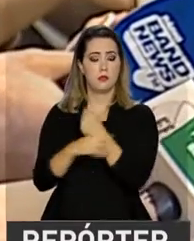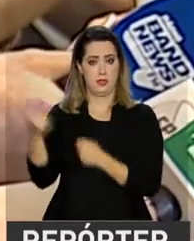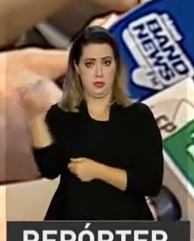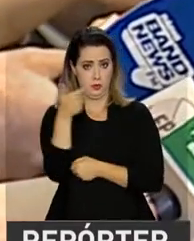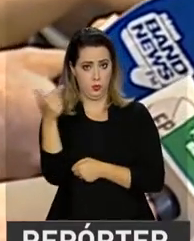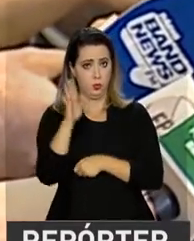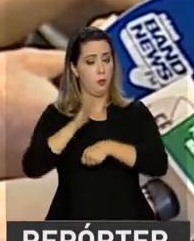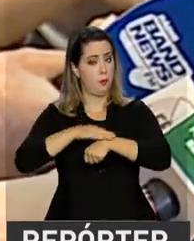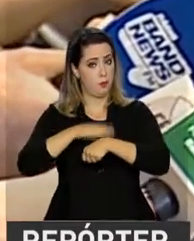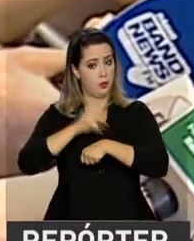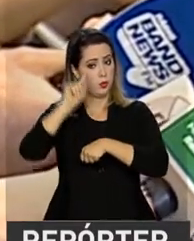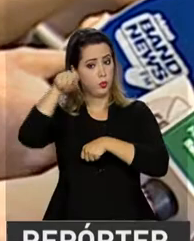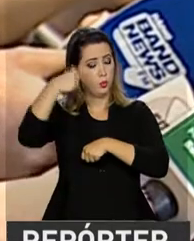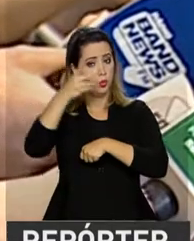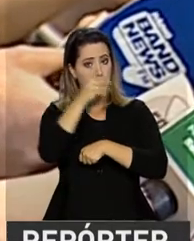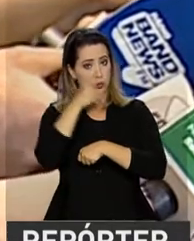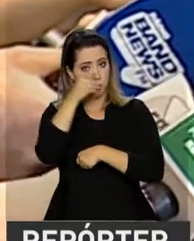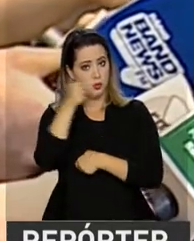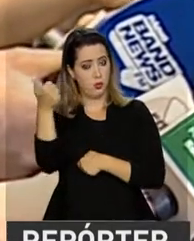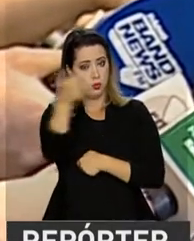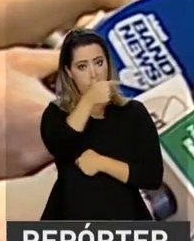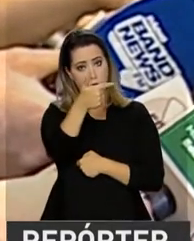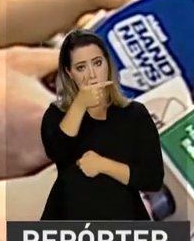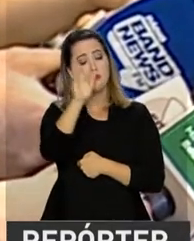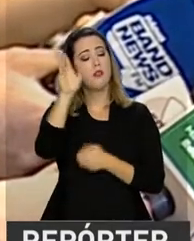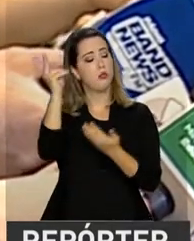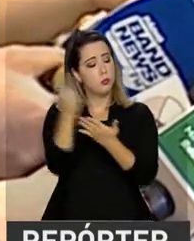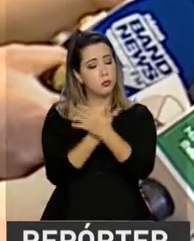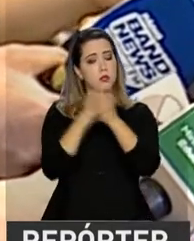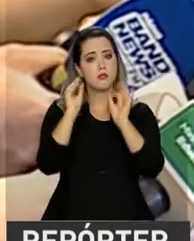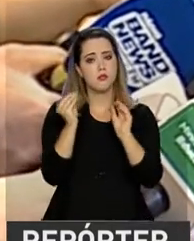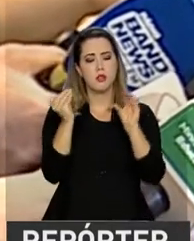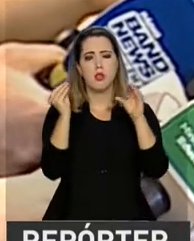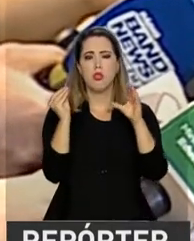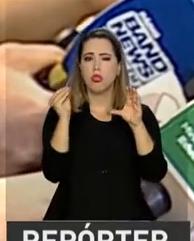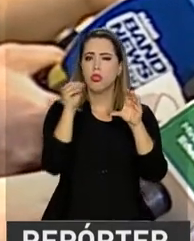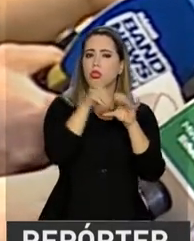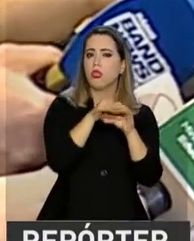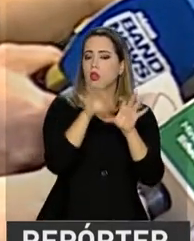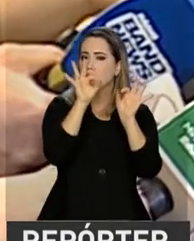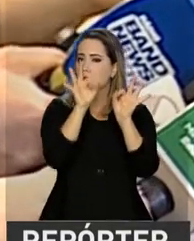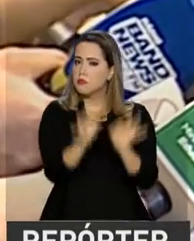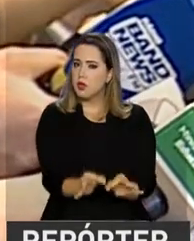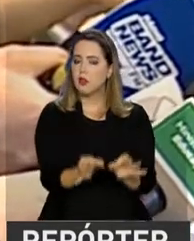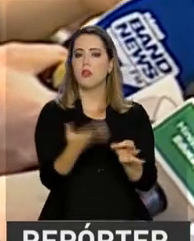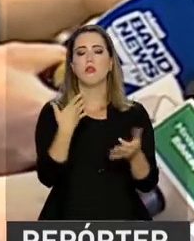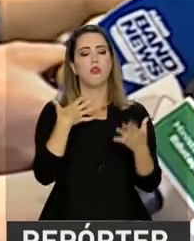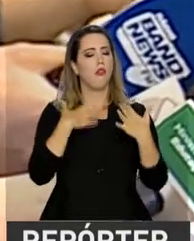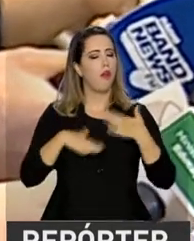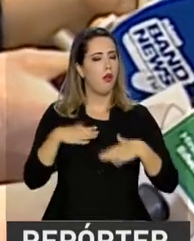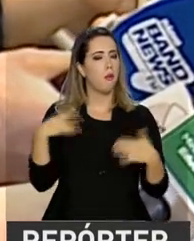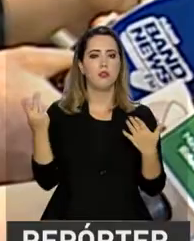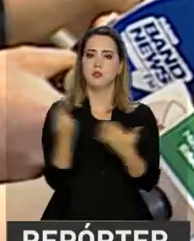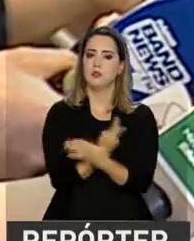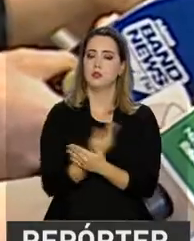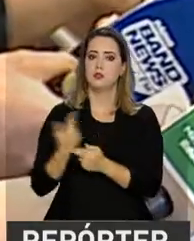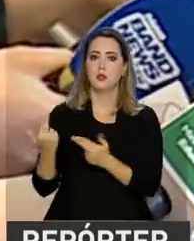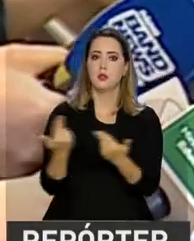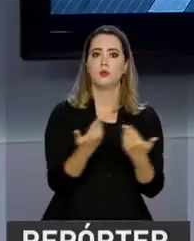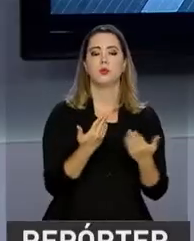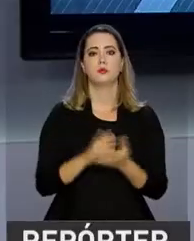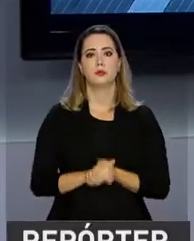no domingo dia 12 vai ocorrer dentro da mesma normalidade e tranquilidade que os estudantes de todo o